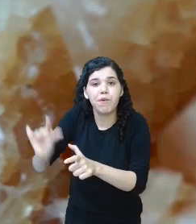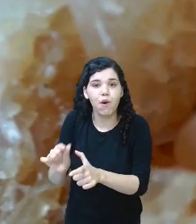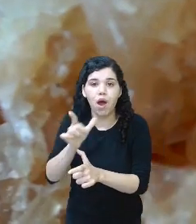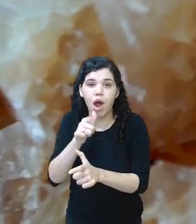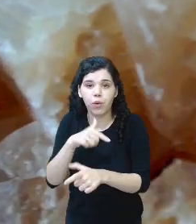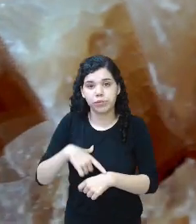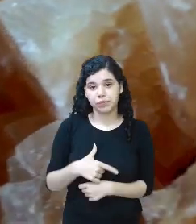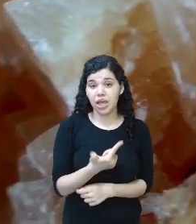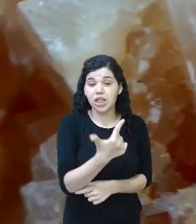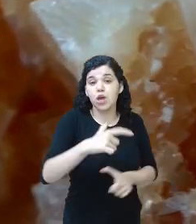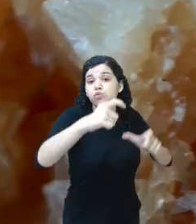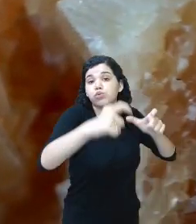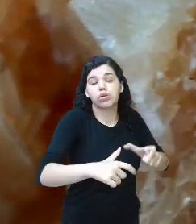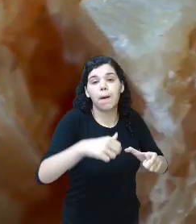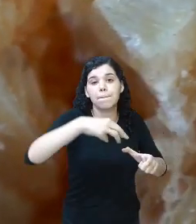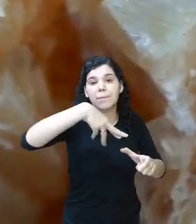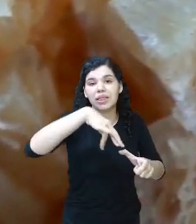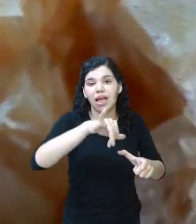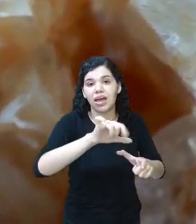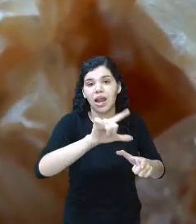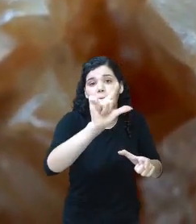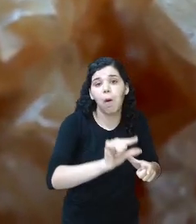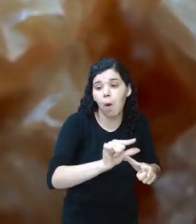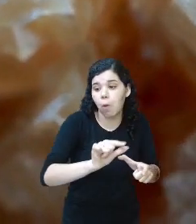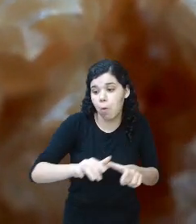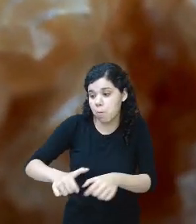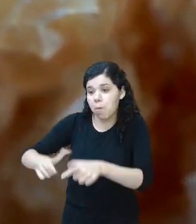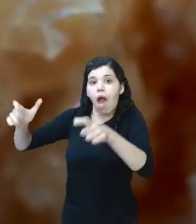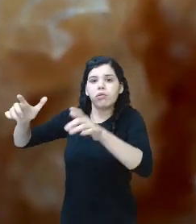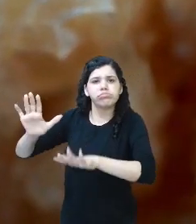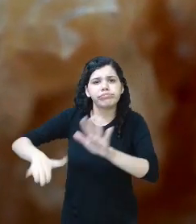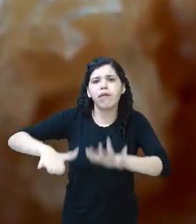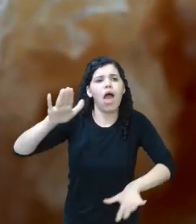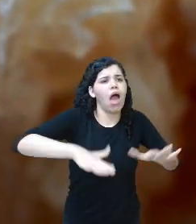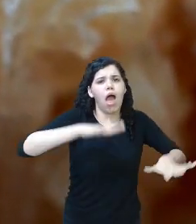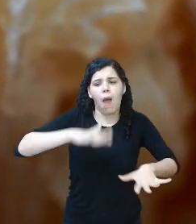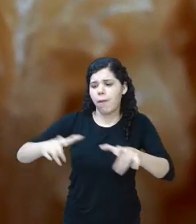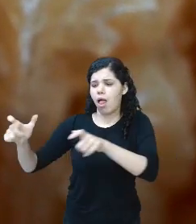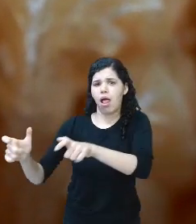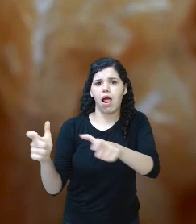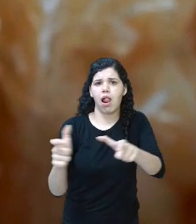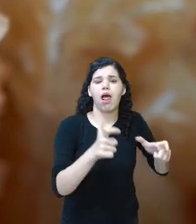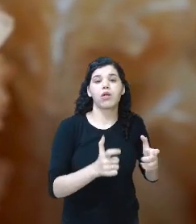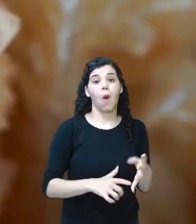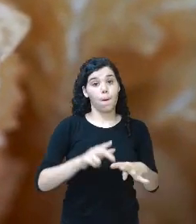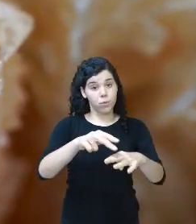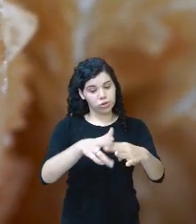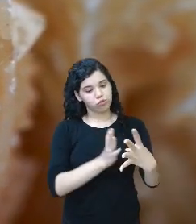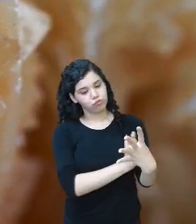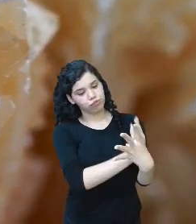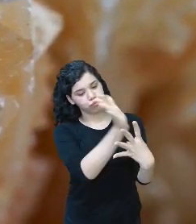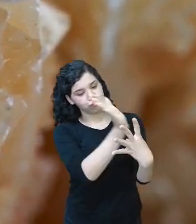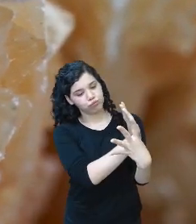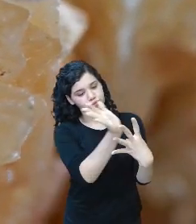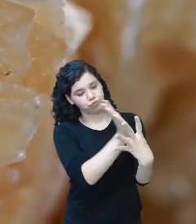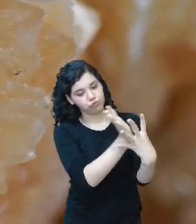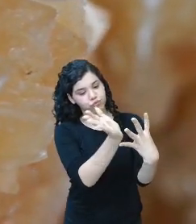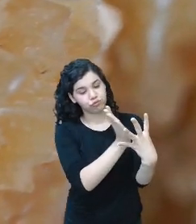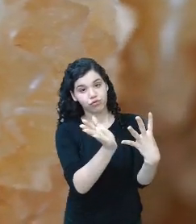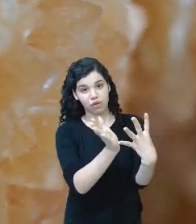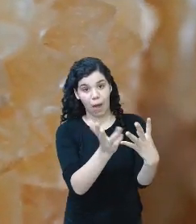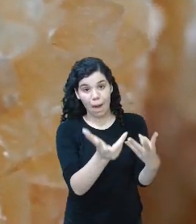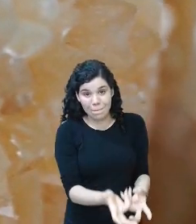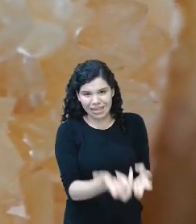que tem mais minerais, tem solo que tem menos. Então, esses elementos é que vão definir